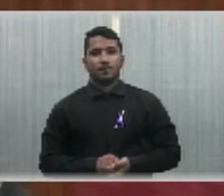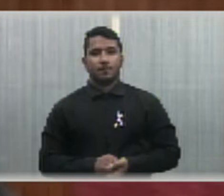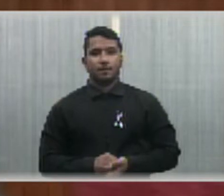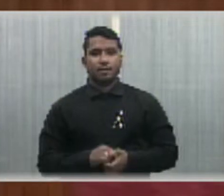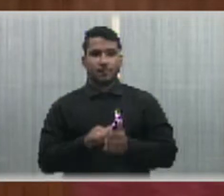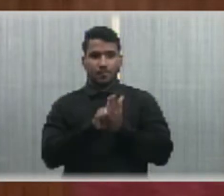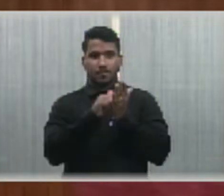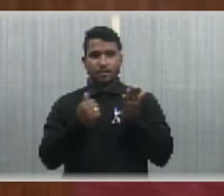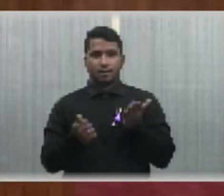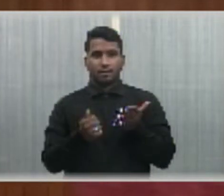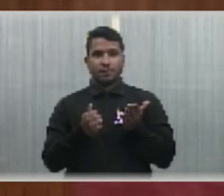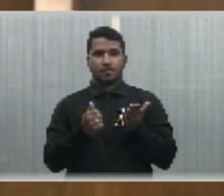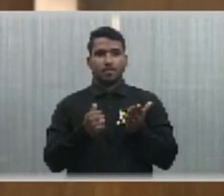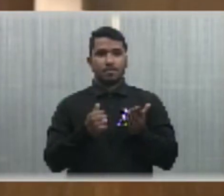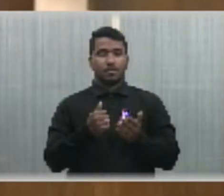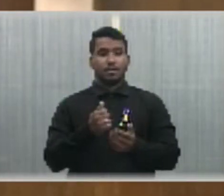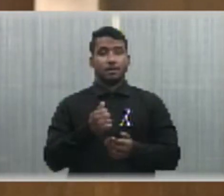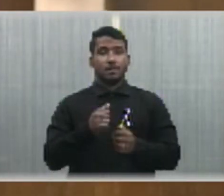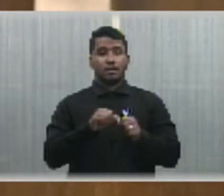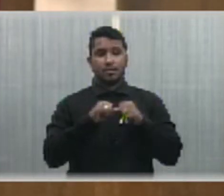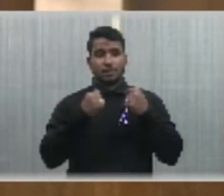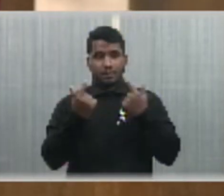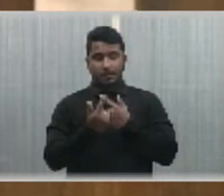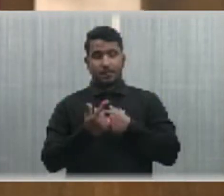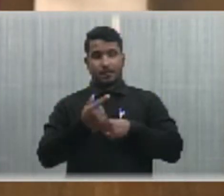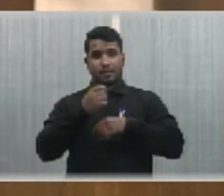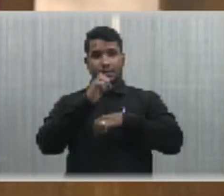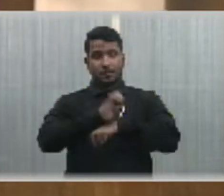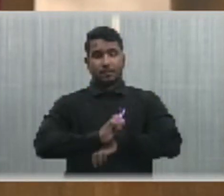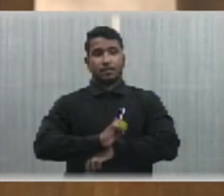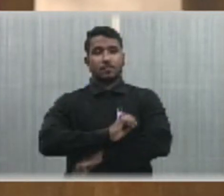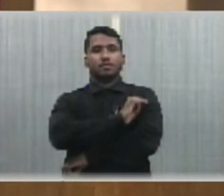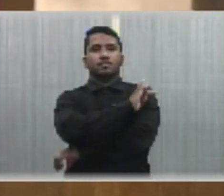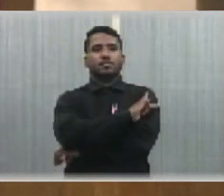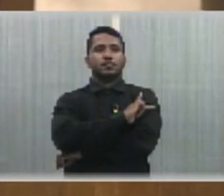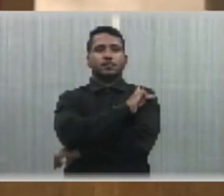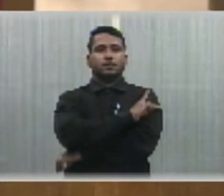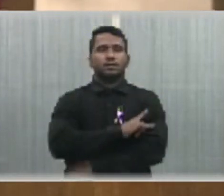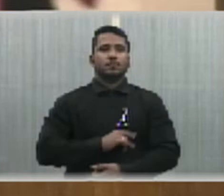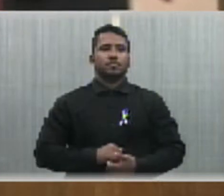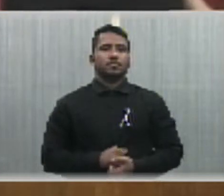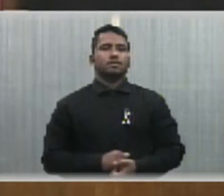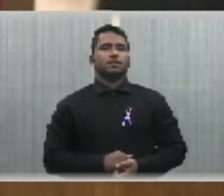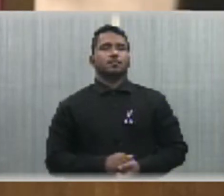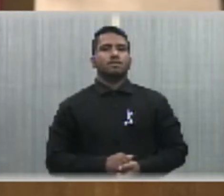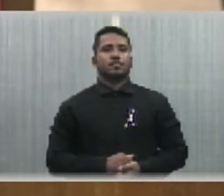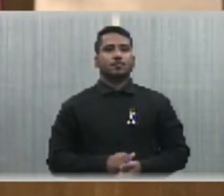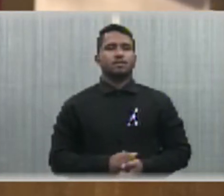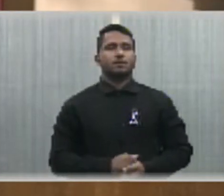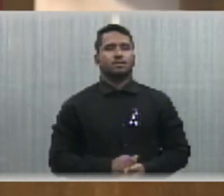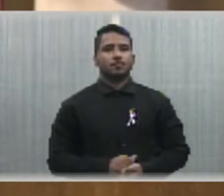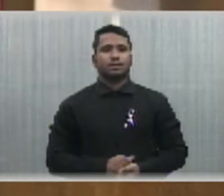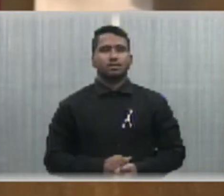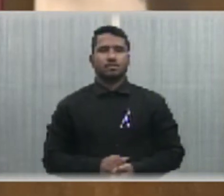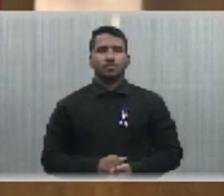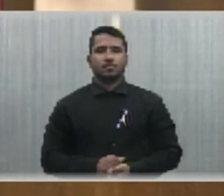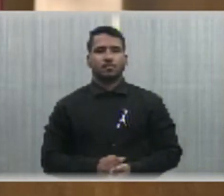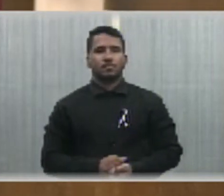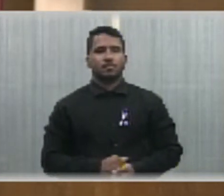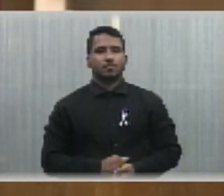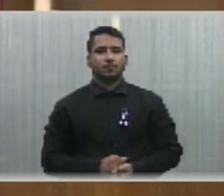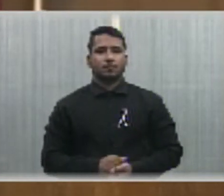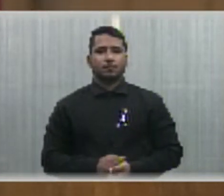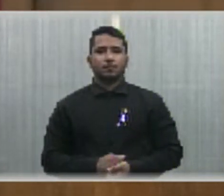Ata da 16ª sessão extraordinária da 4ª sessão legislativa da 19ª legislatura